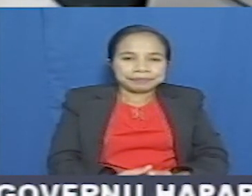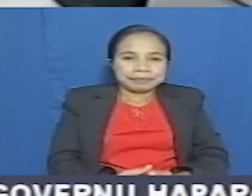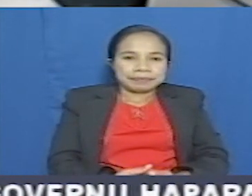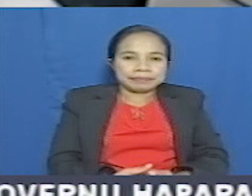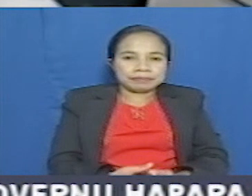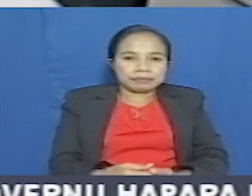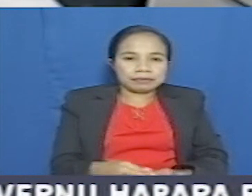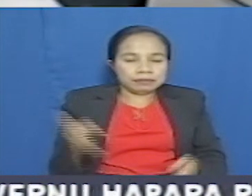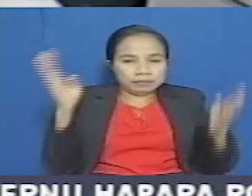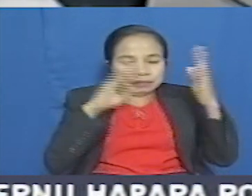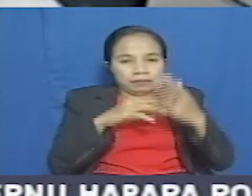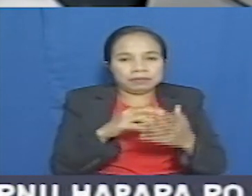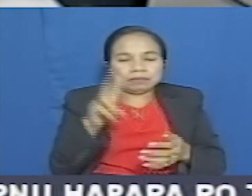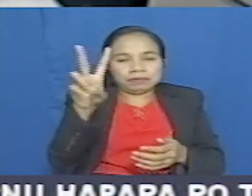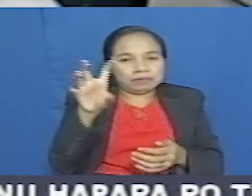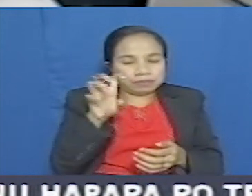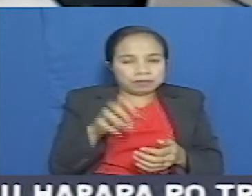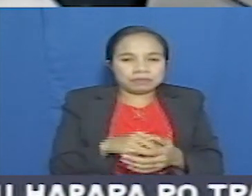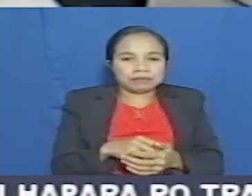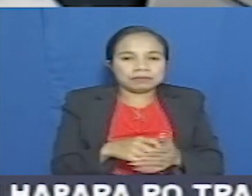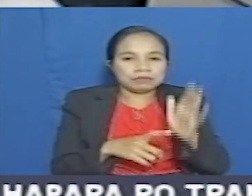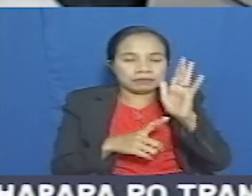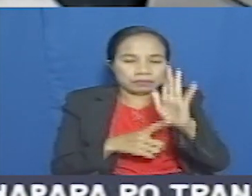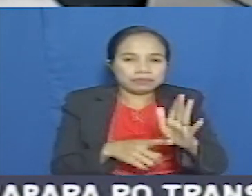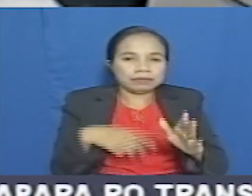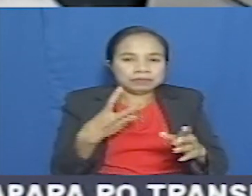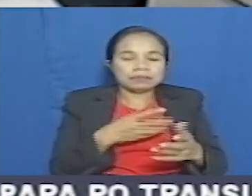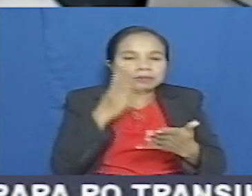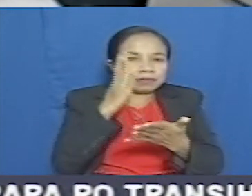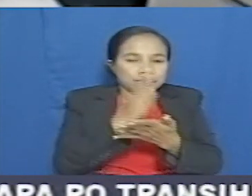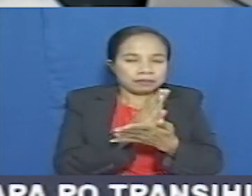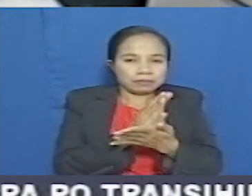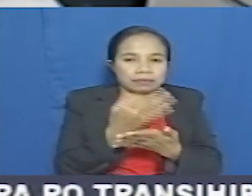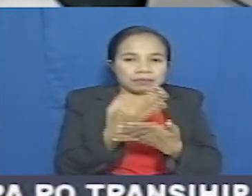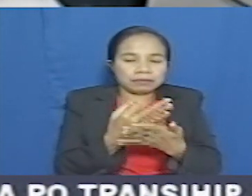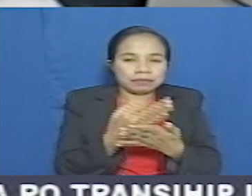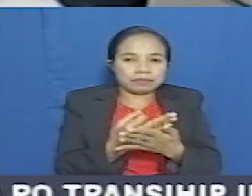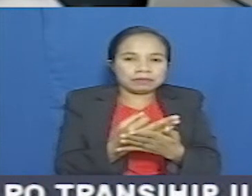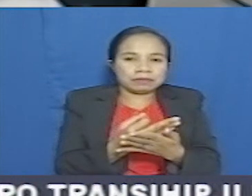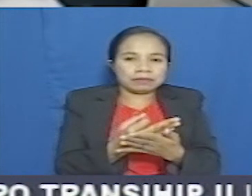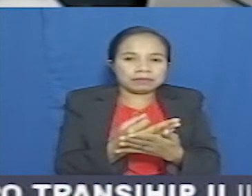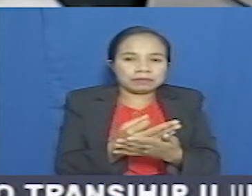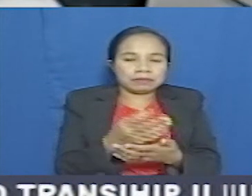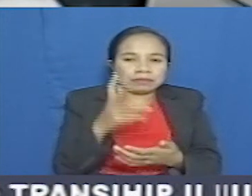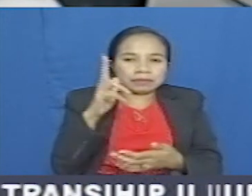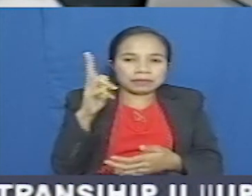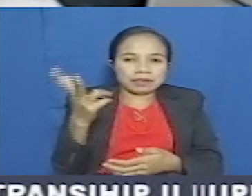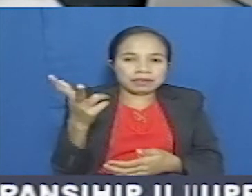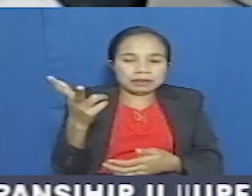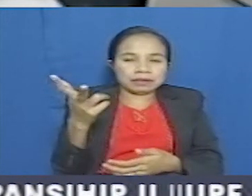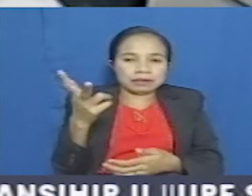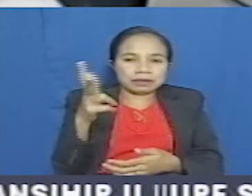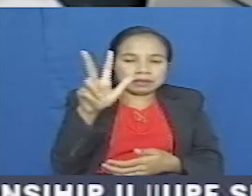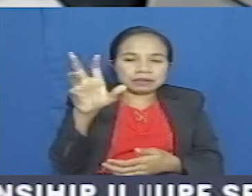$200, né? Mas, ita ralo exercício lubuquida, ita consegue trava, o São por volta 385